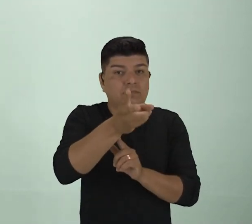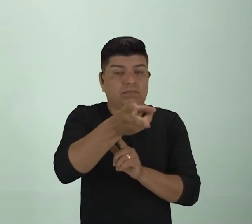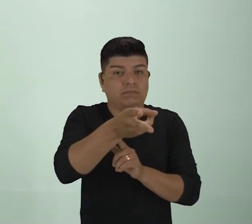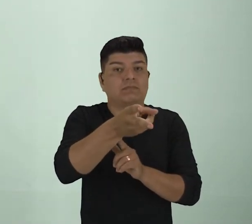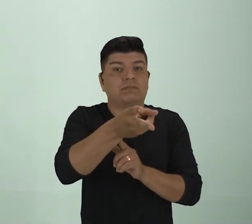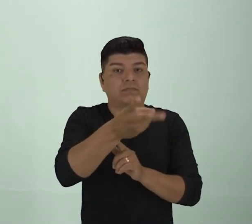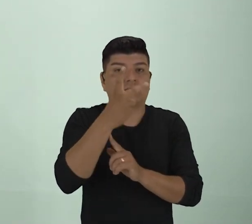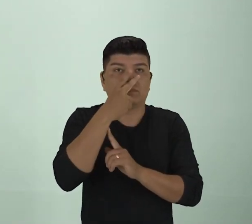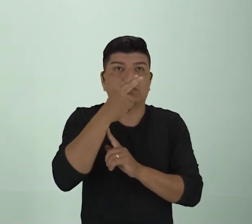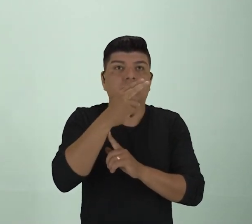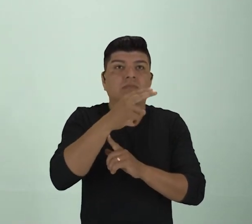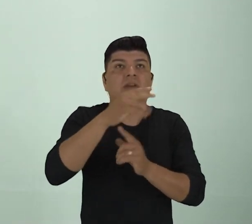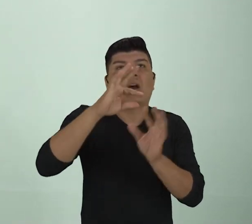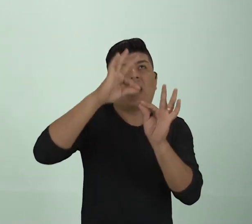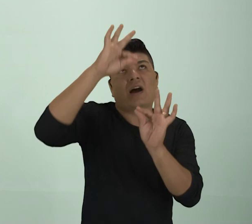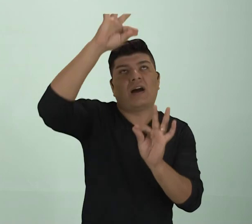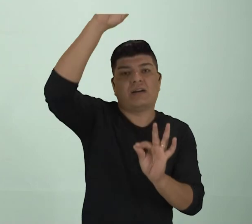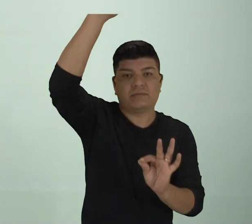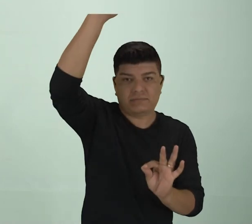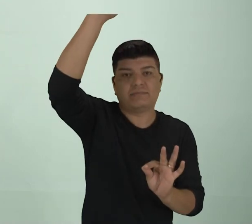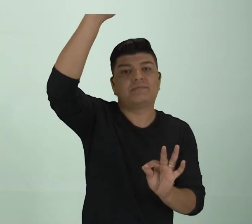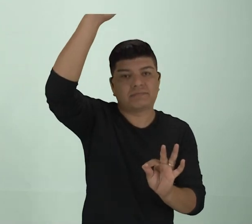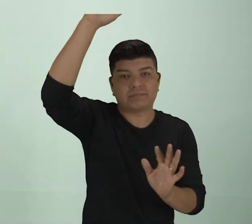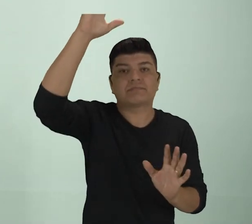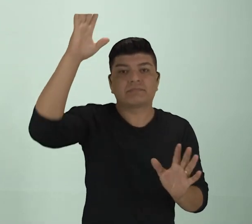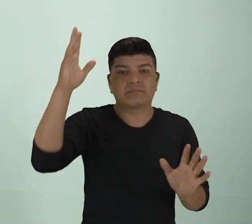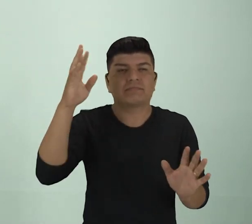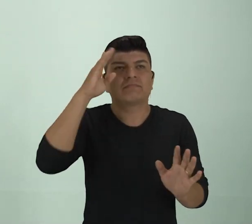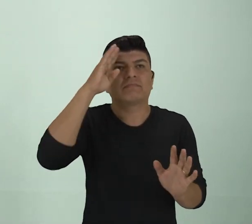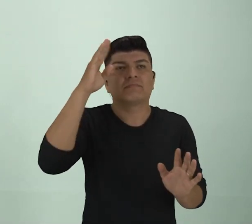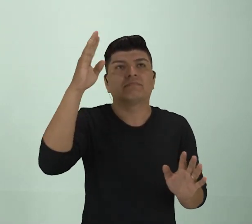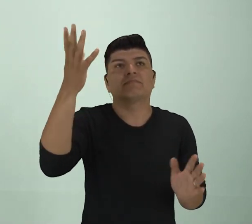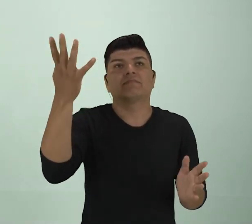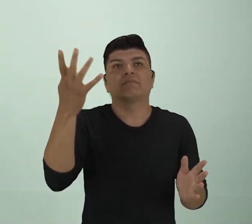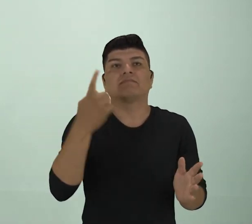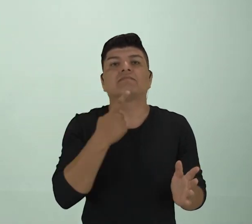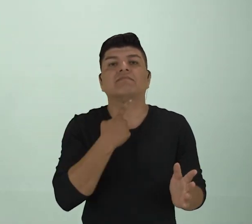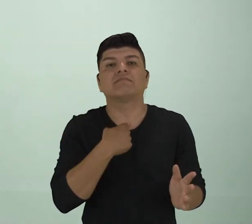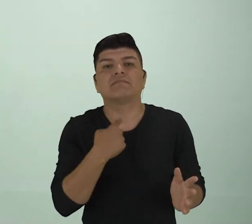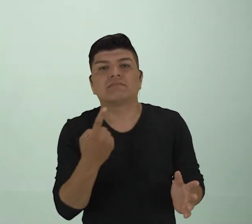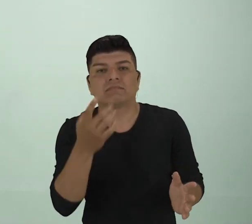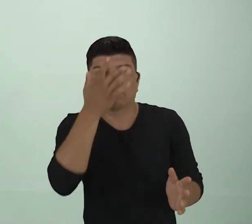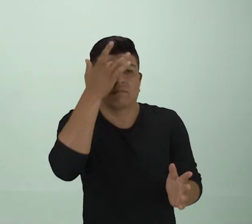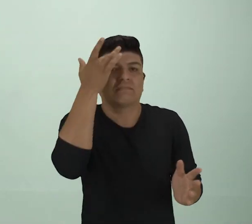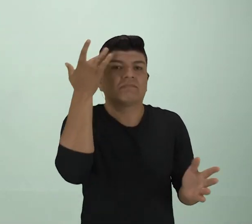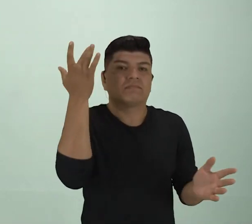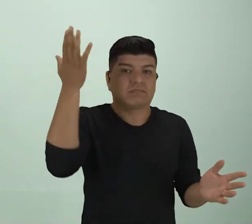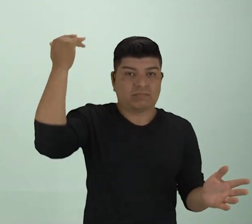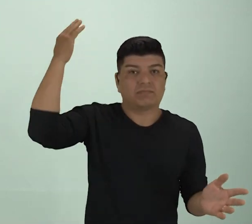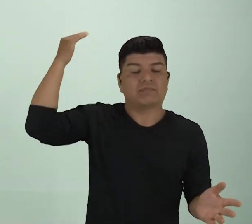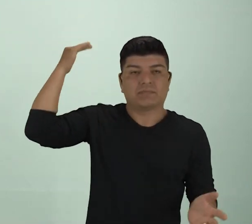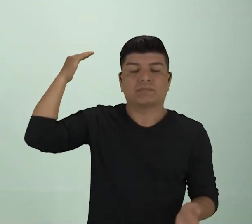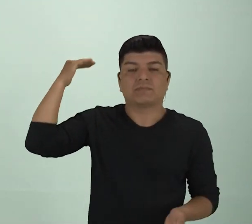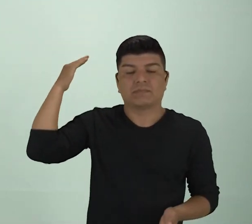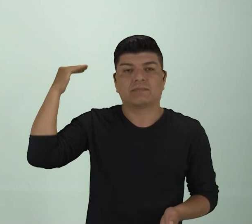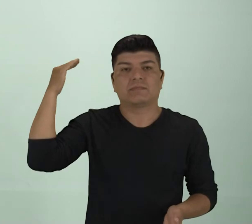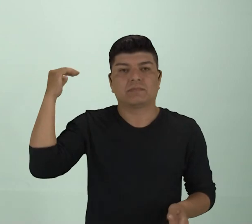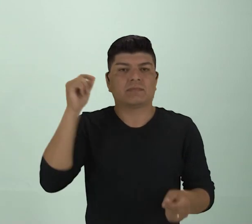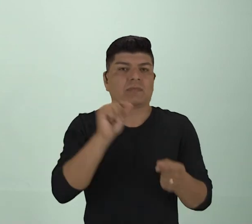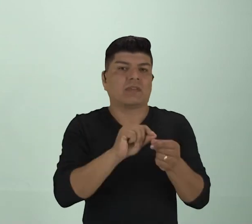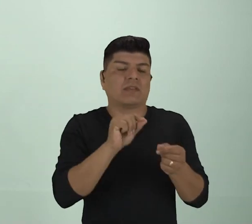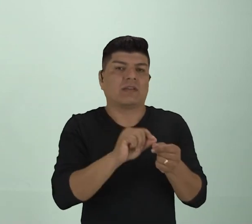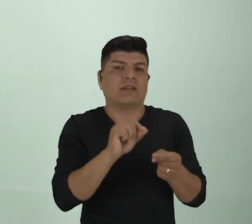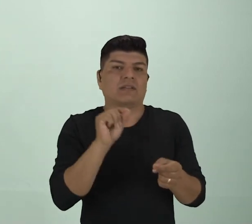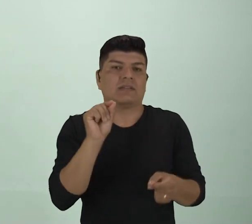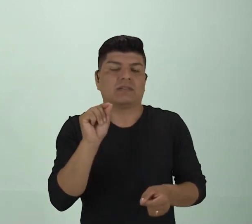para grandes altitudes. Daí, refletindo os anseios daqueles intelectuais da época, fazer com